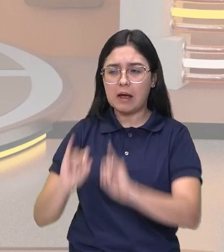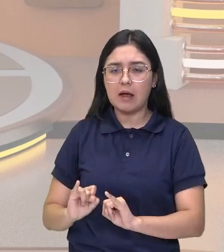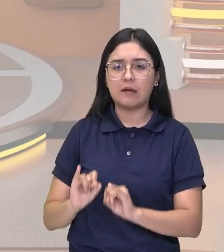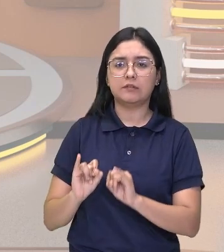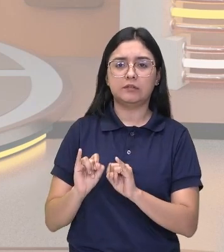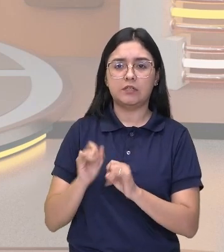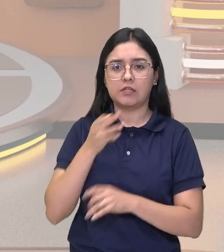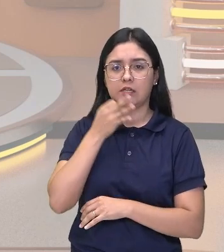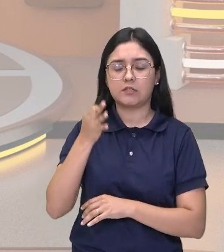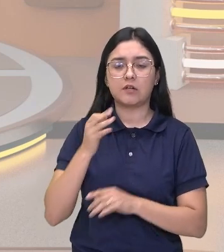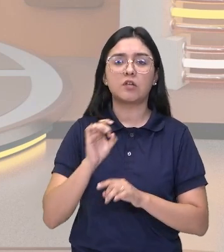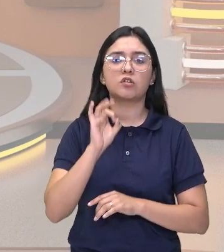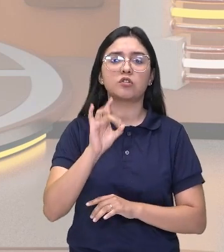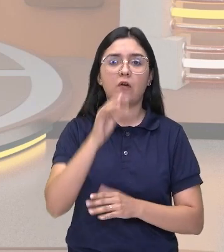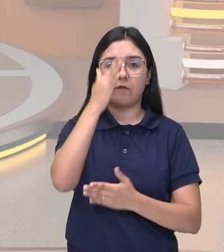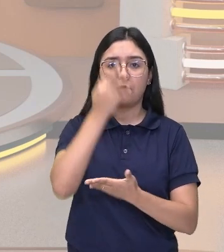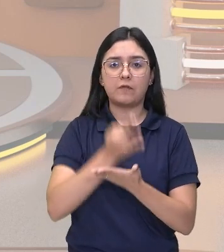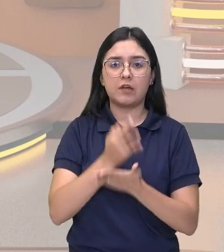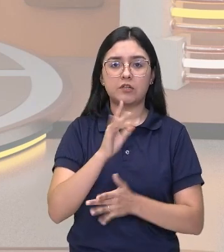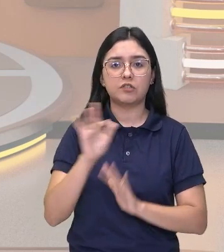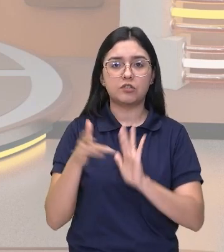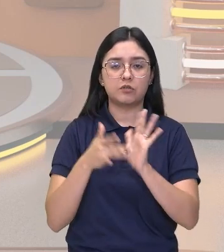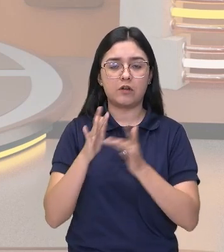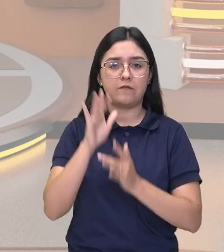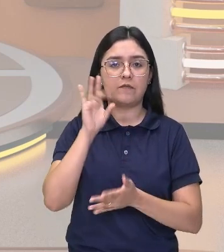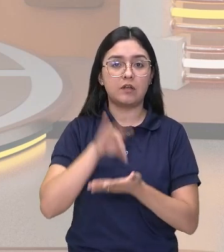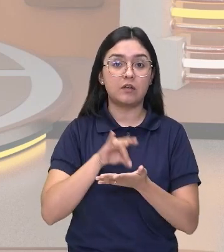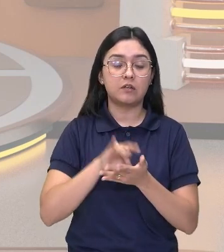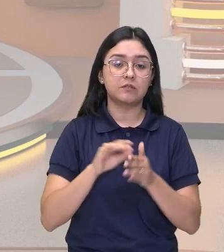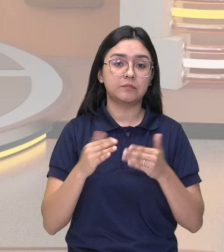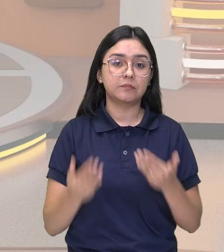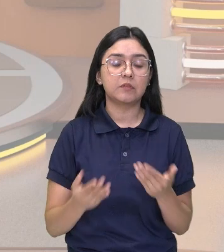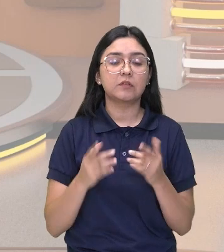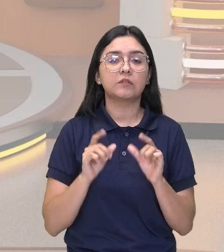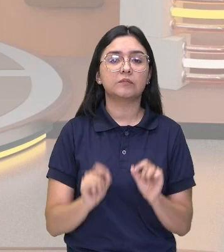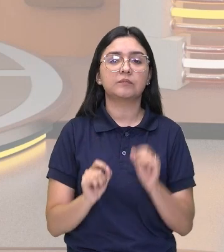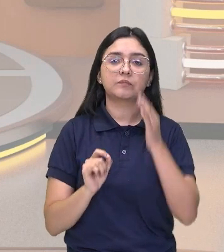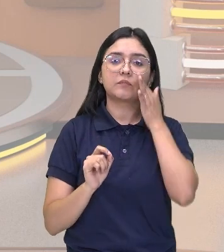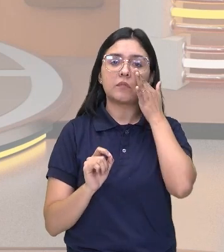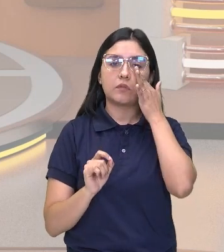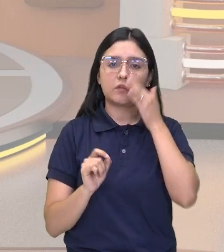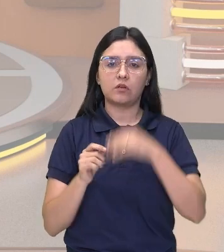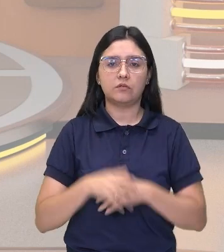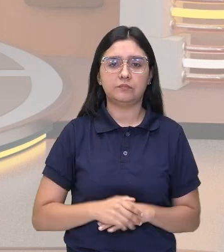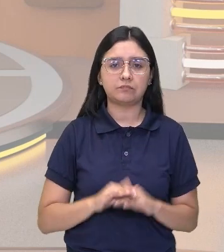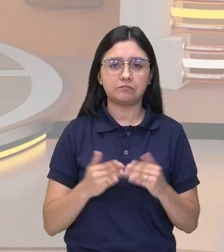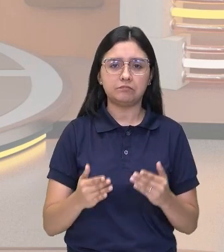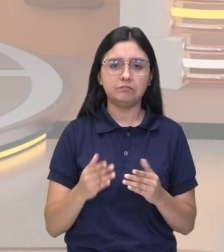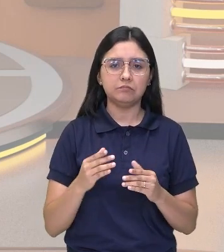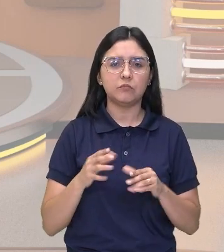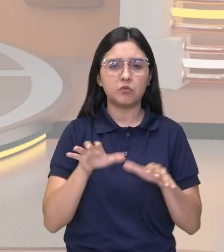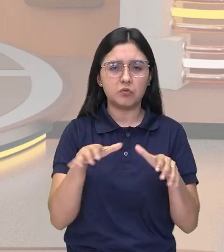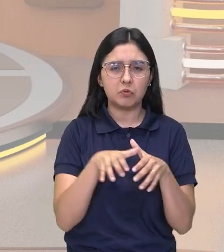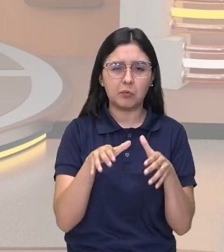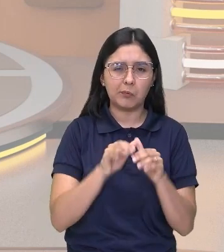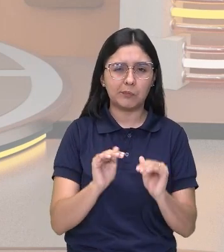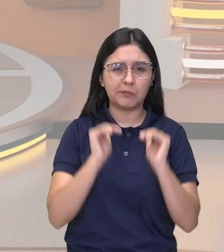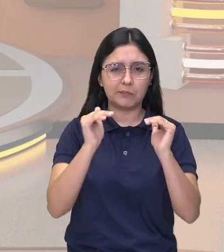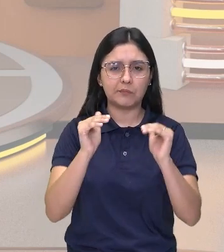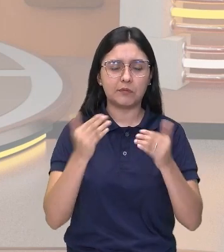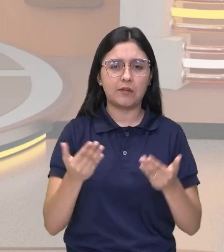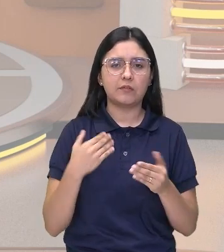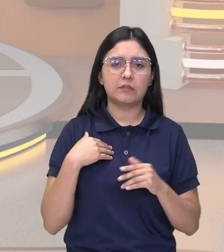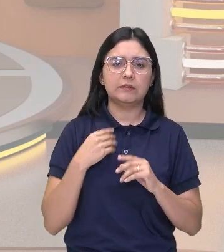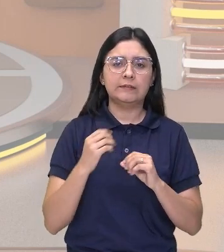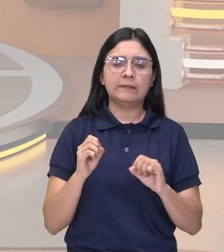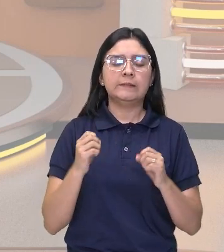Jesus Cristo era verdadeira. E muitos nobres que estavam ali temerosos com o crescimento da igreja e